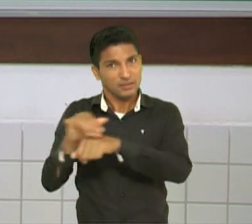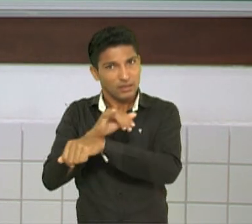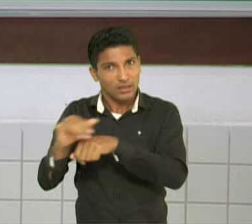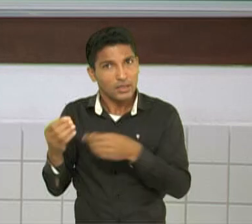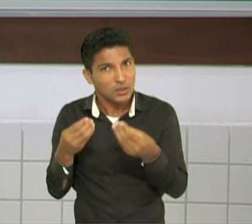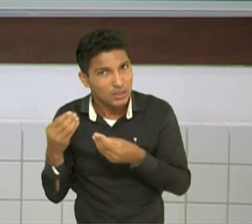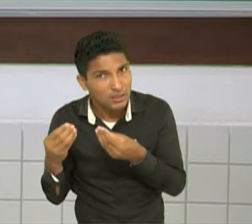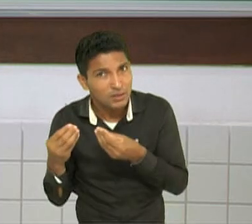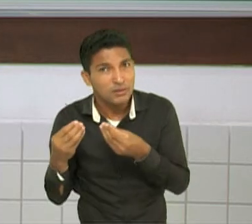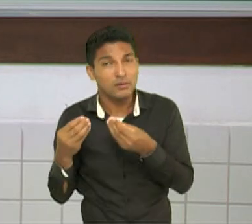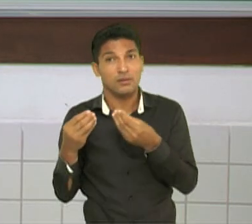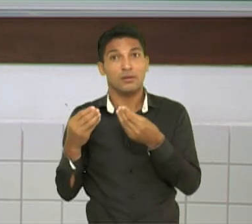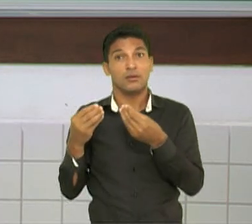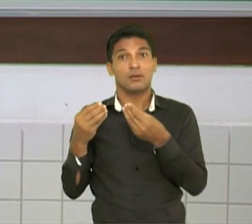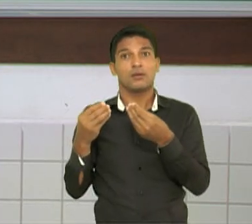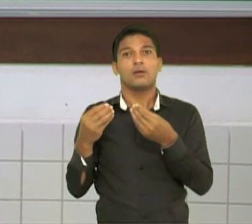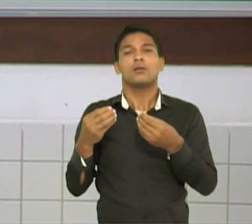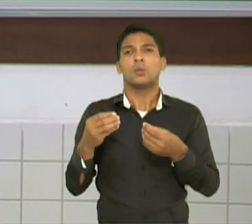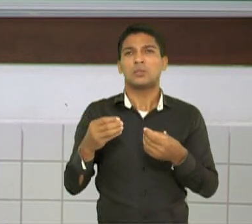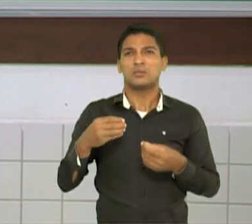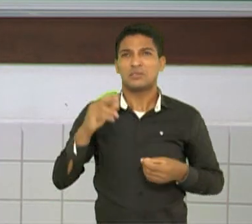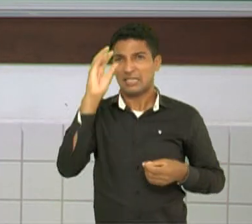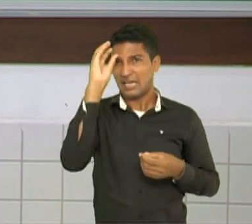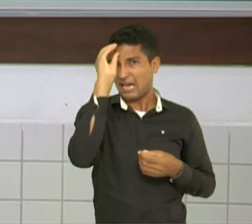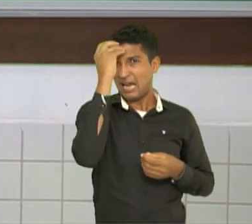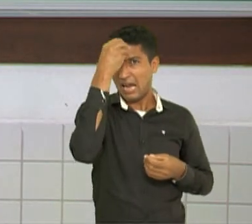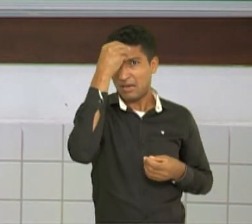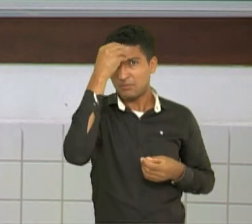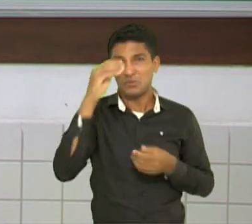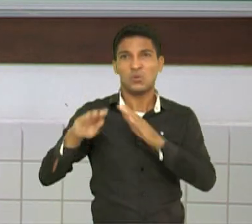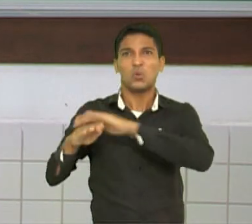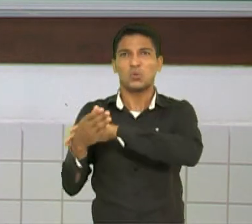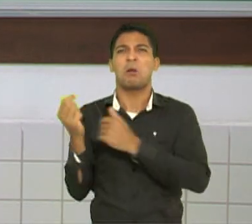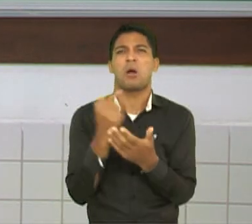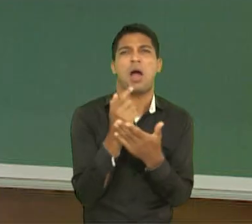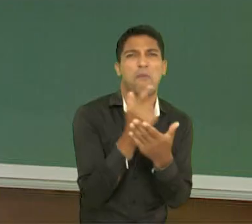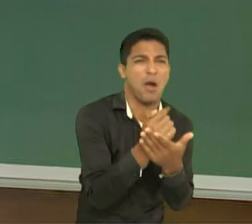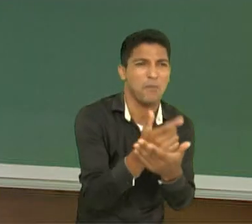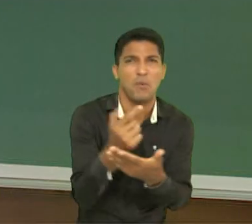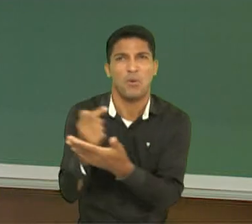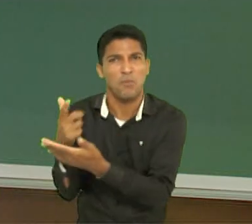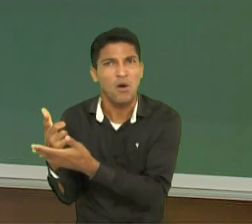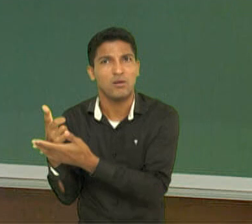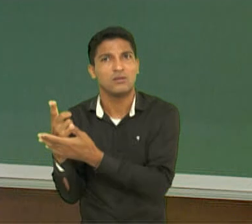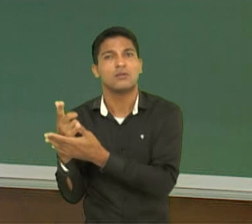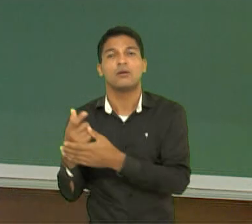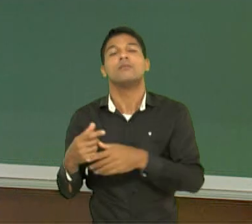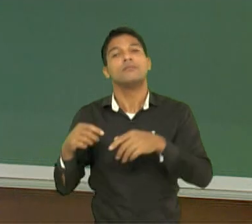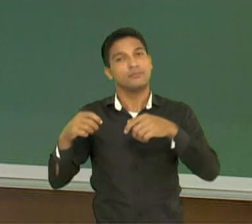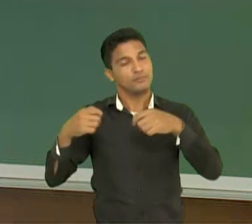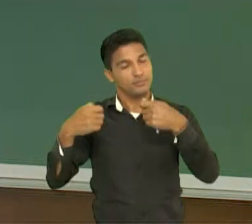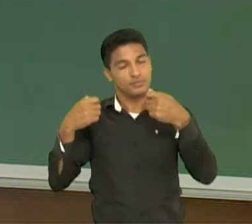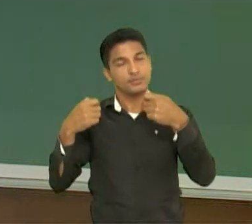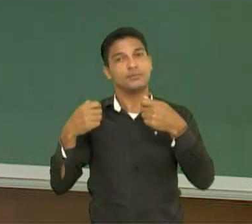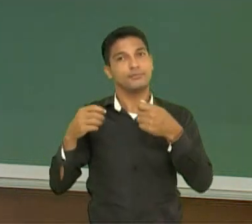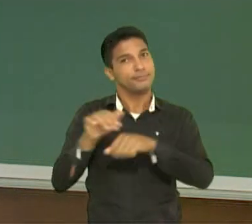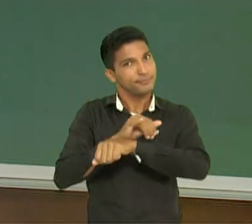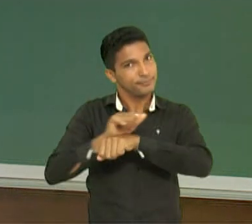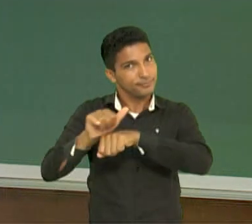citou. Principalmente um deles, mudar nossos hábitos de consumo. É preciso também encontrar